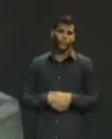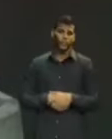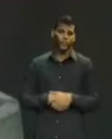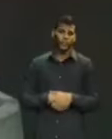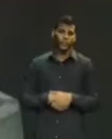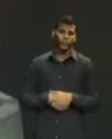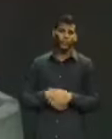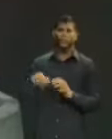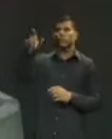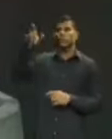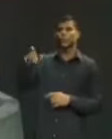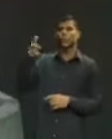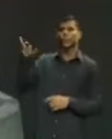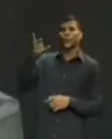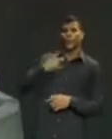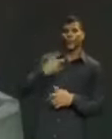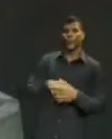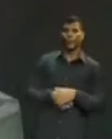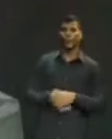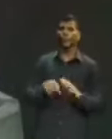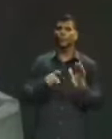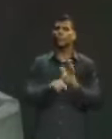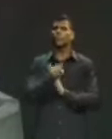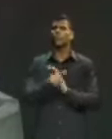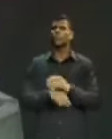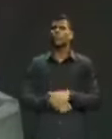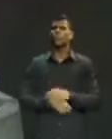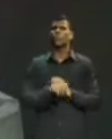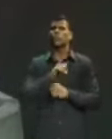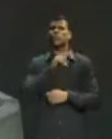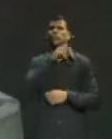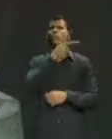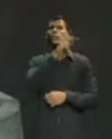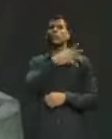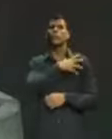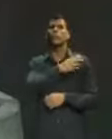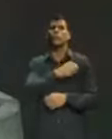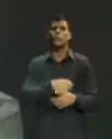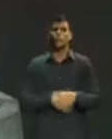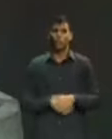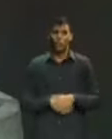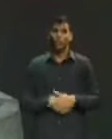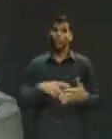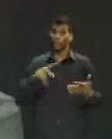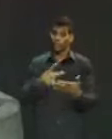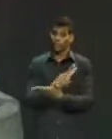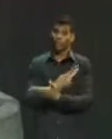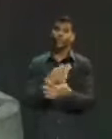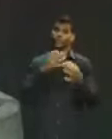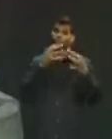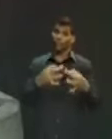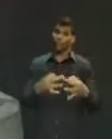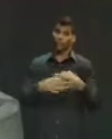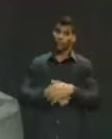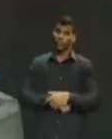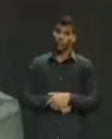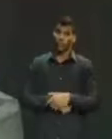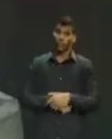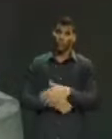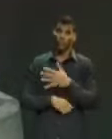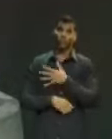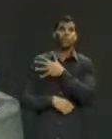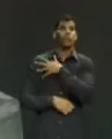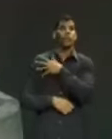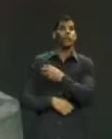assim: se fosse o seu filho, alguma coisa teria acontecido. Porque o filho dela morreu pela